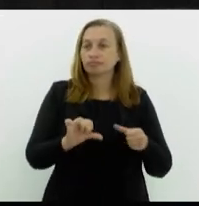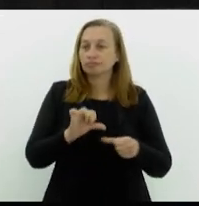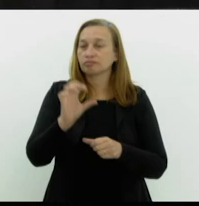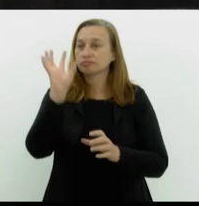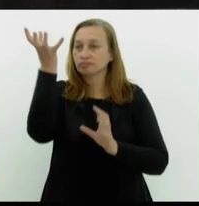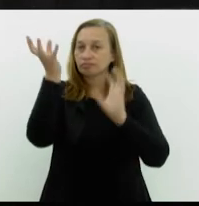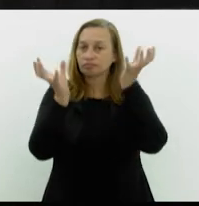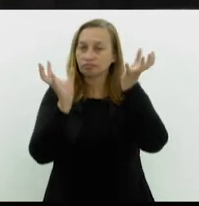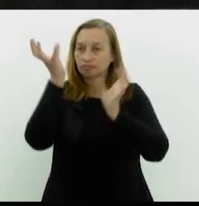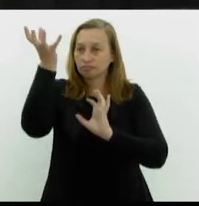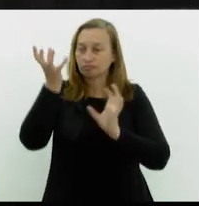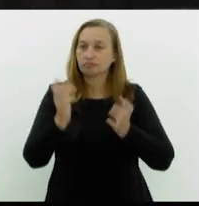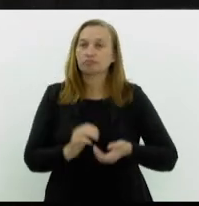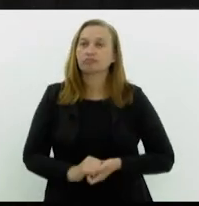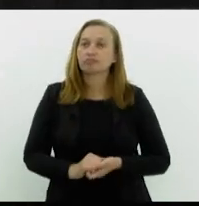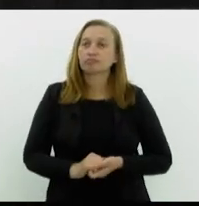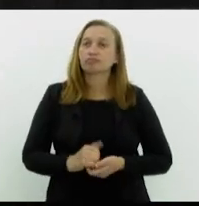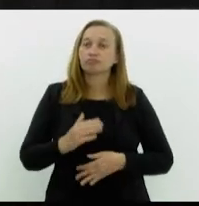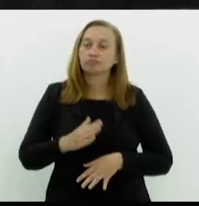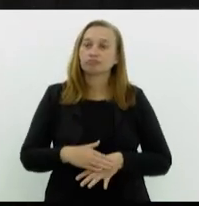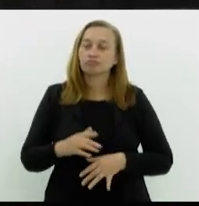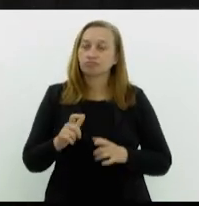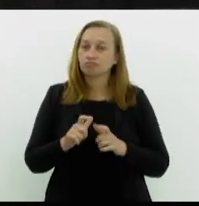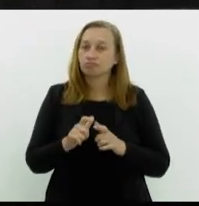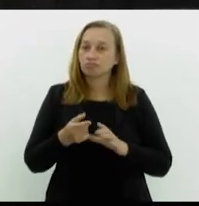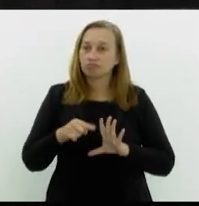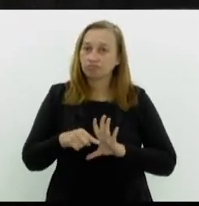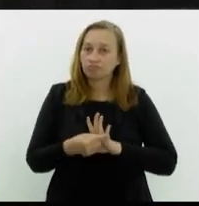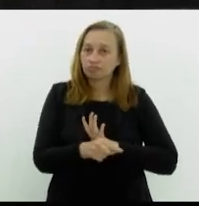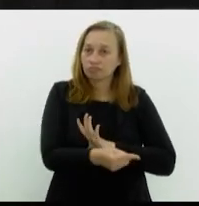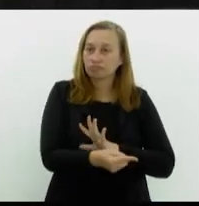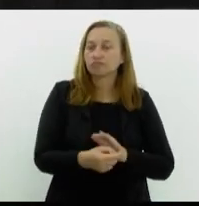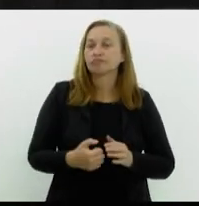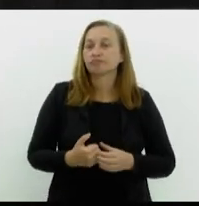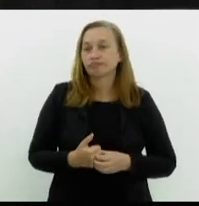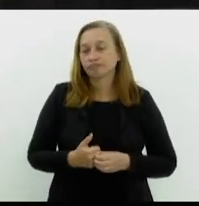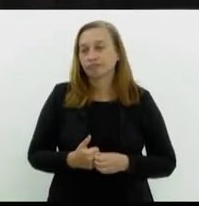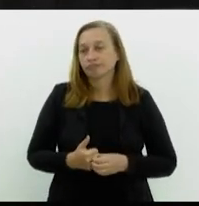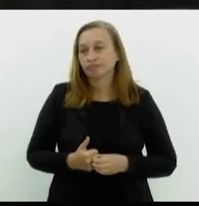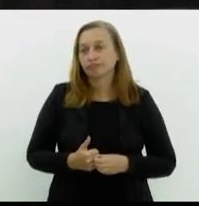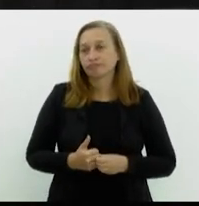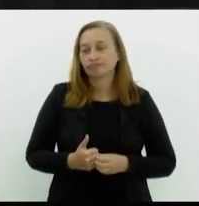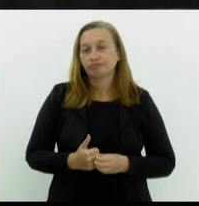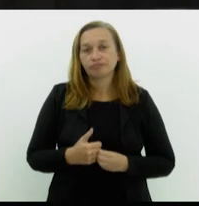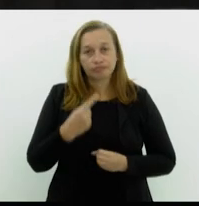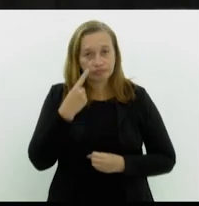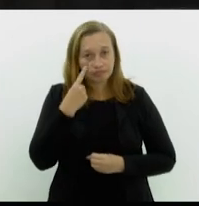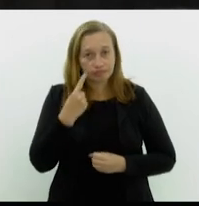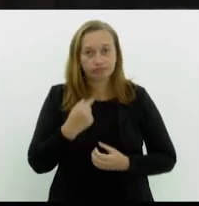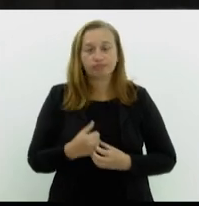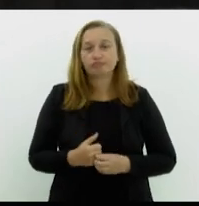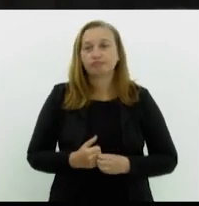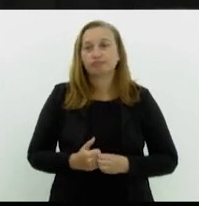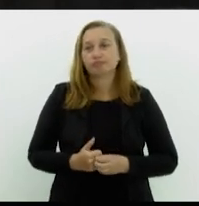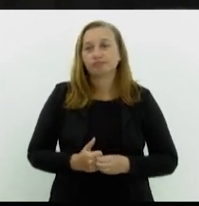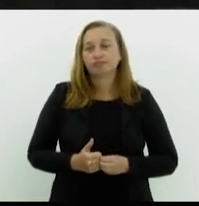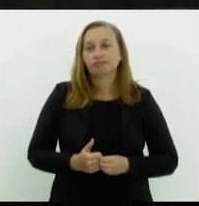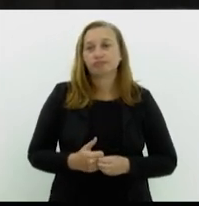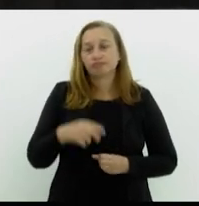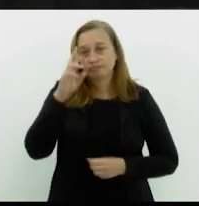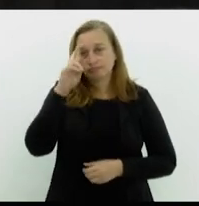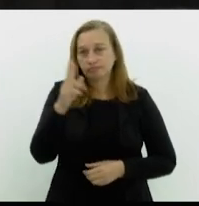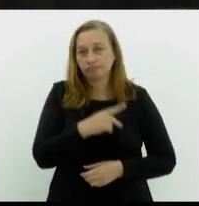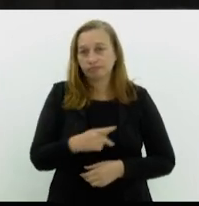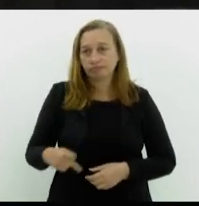climáticas cada vez mais intensas que nós estamos tendo. E, senhor